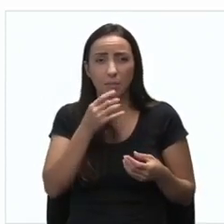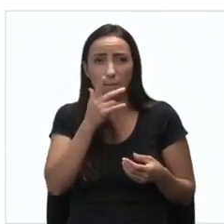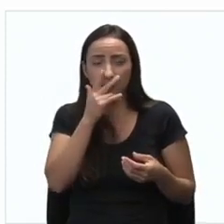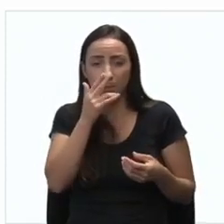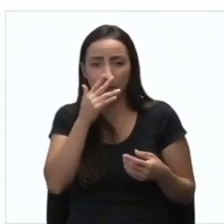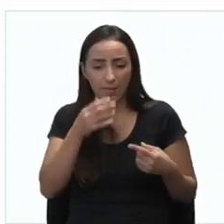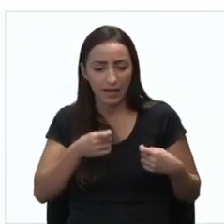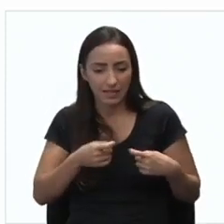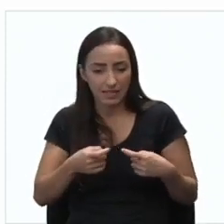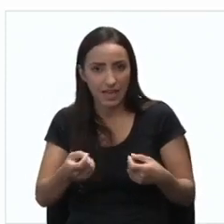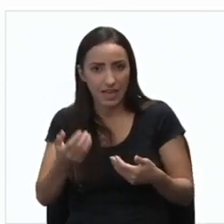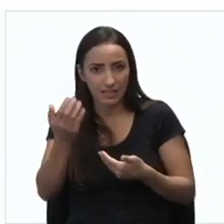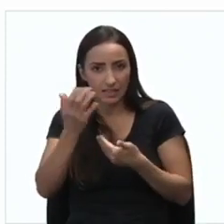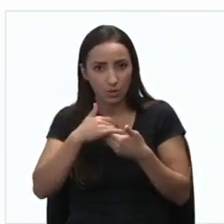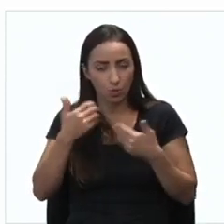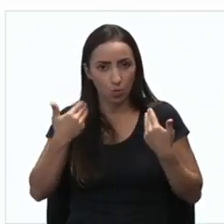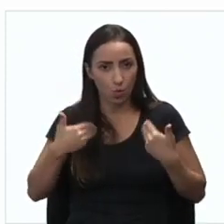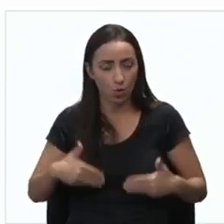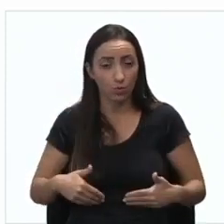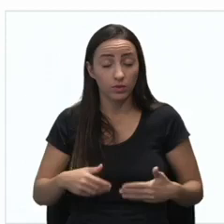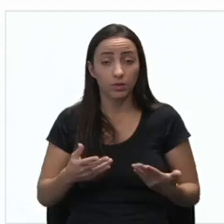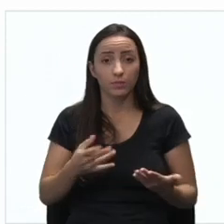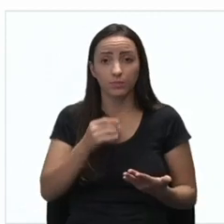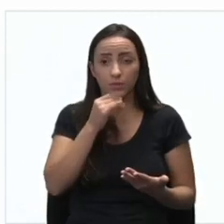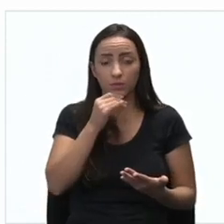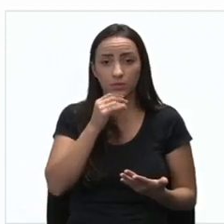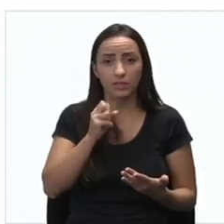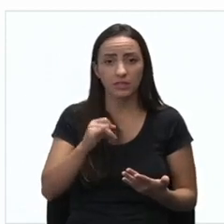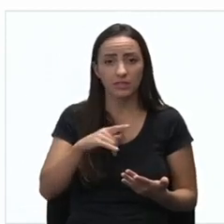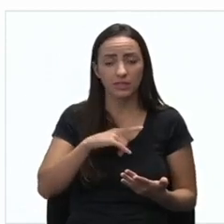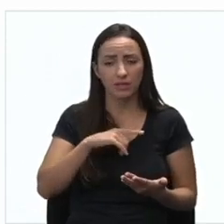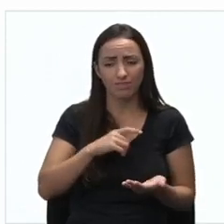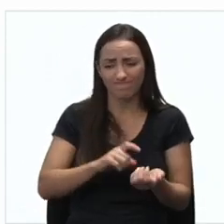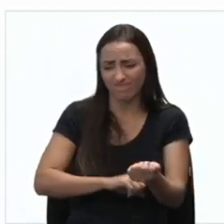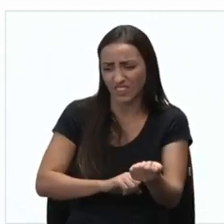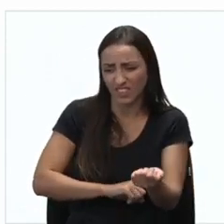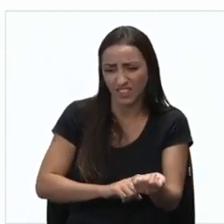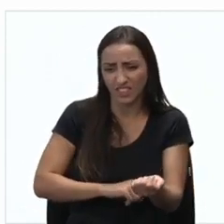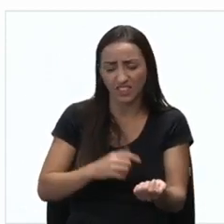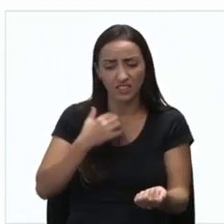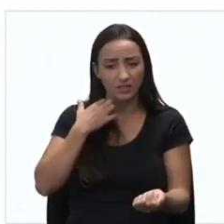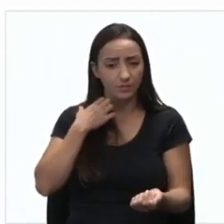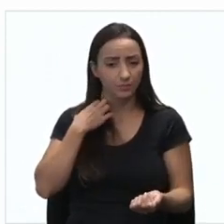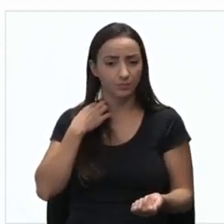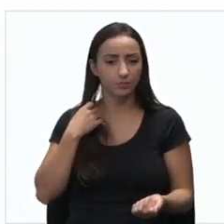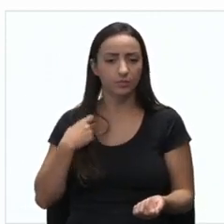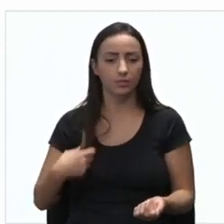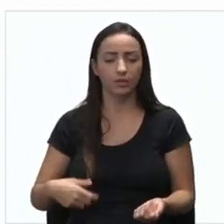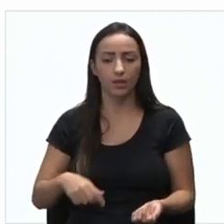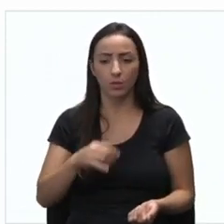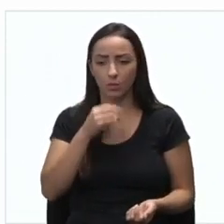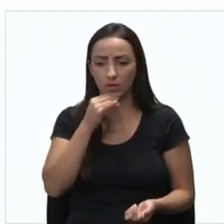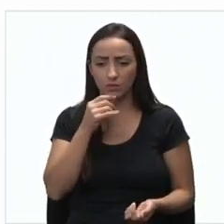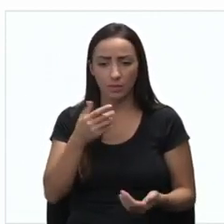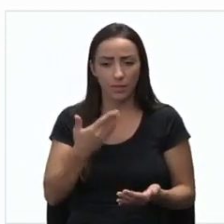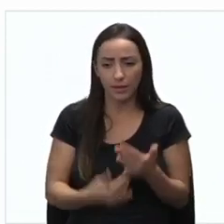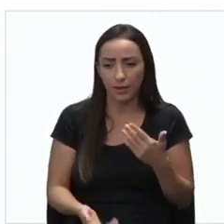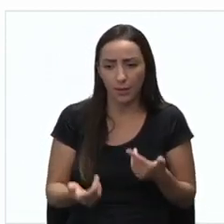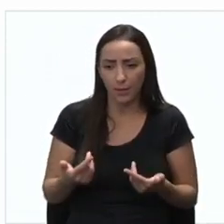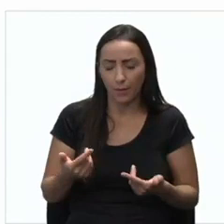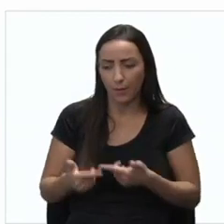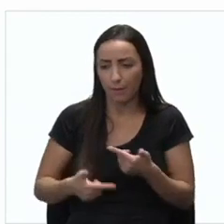Se existem fatores estressantes no meio, você passou por um luto, por um desemprego,